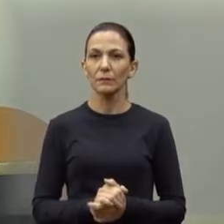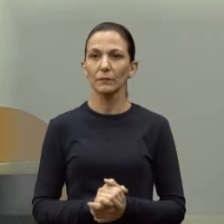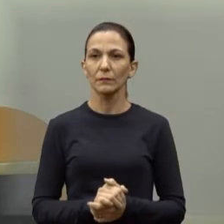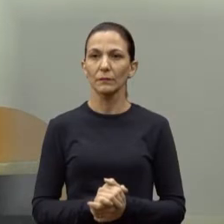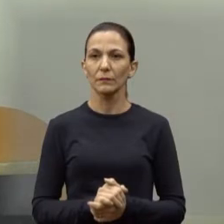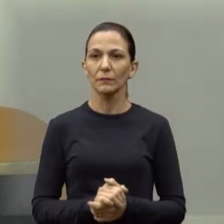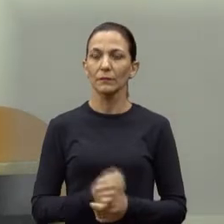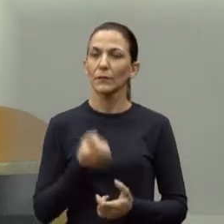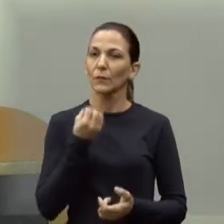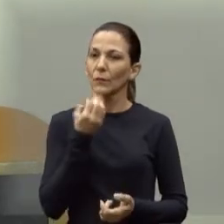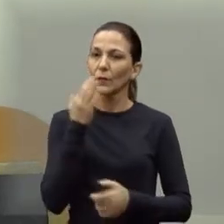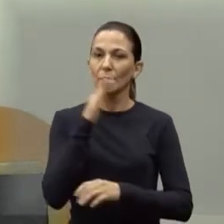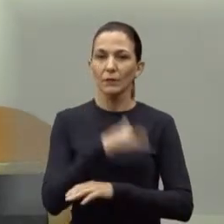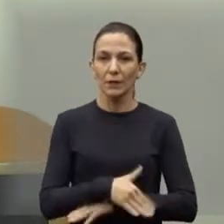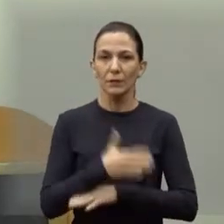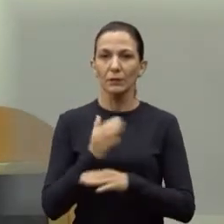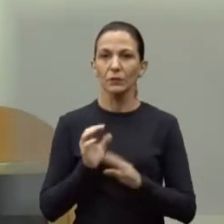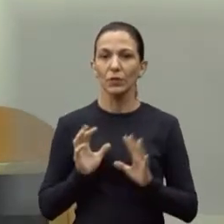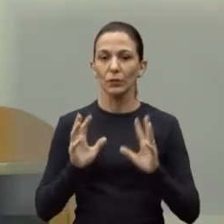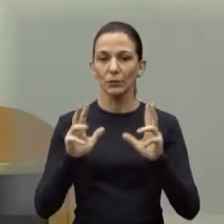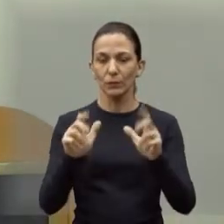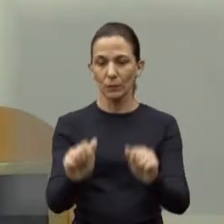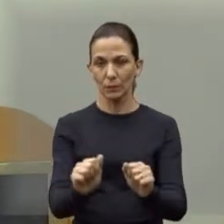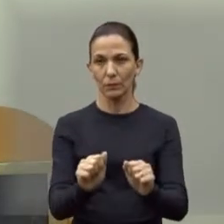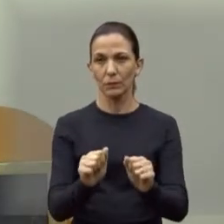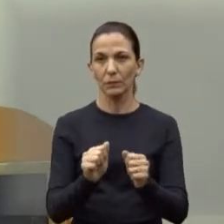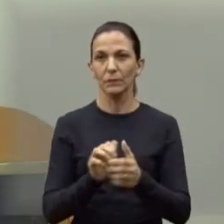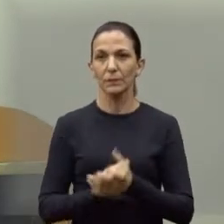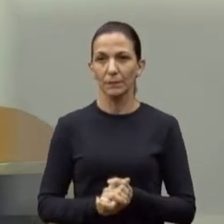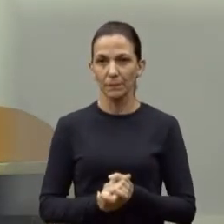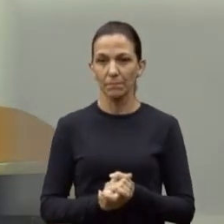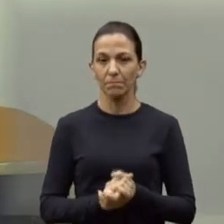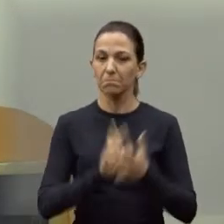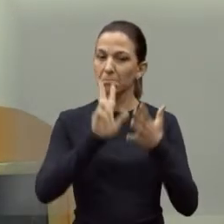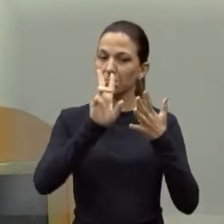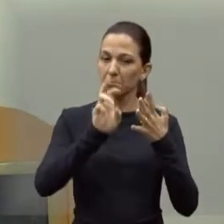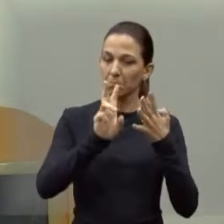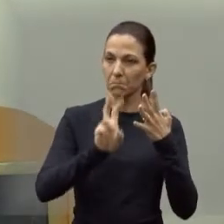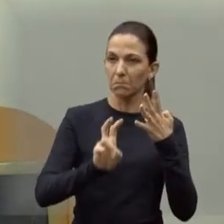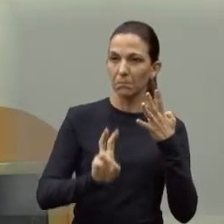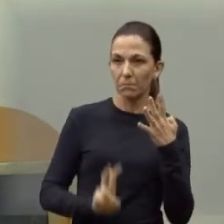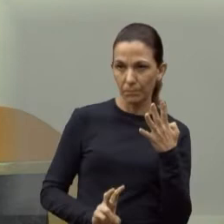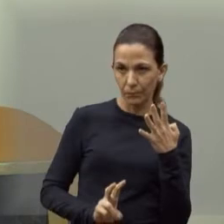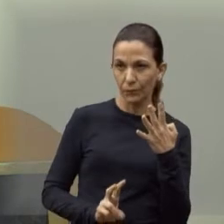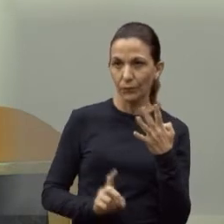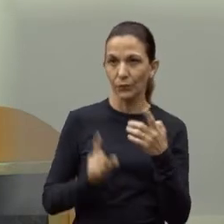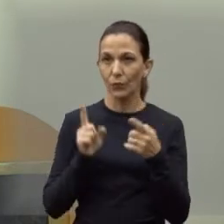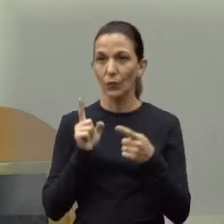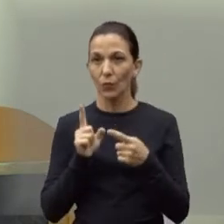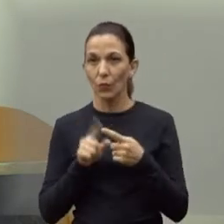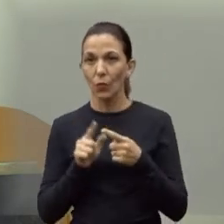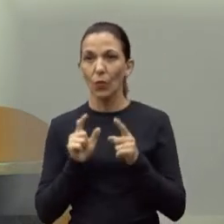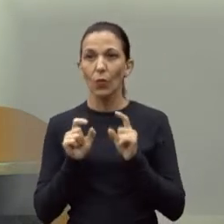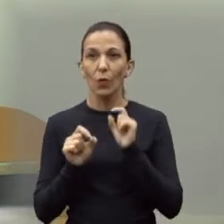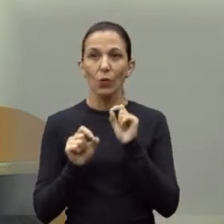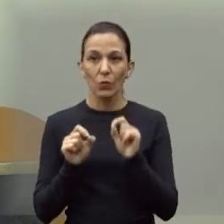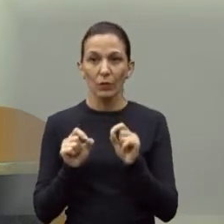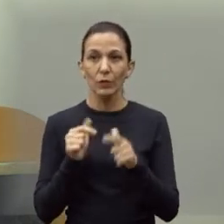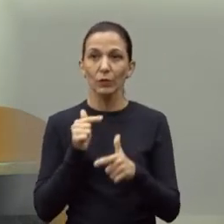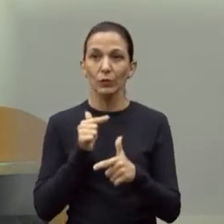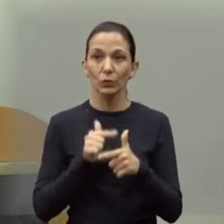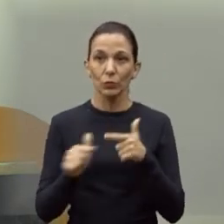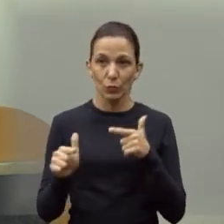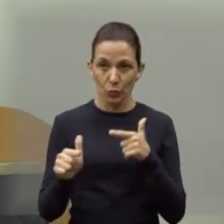Boa tarde a todos. Entre as coisas que falaremos hoje, uma delas é que se diz